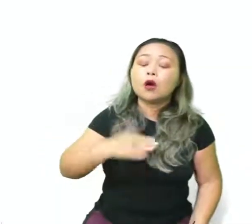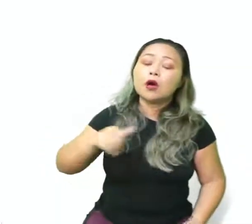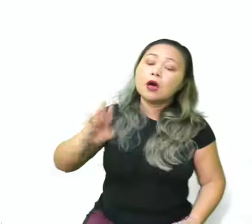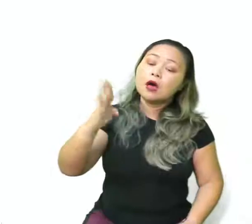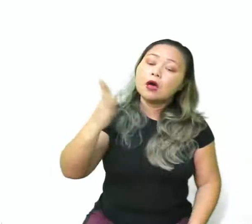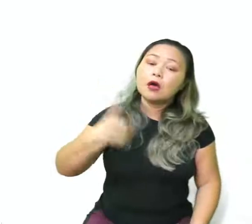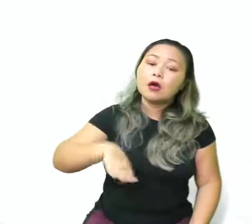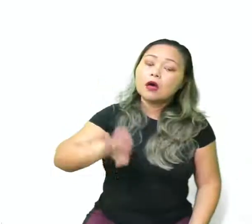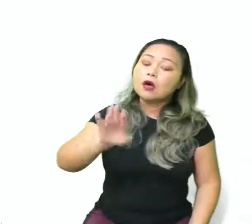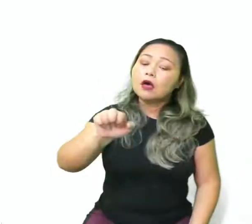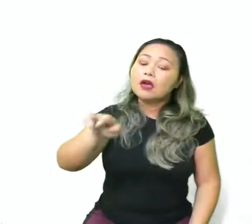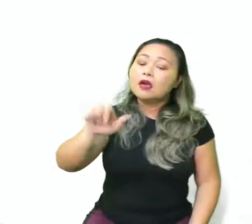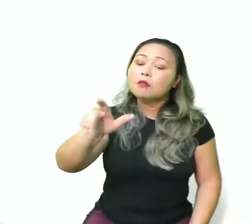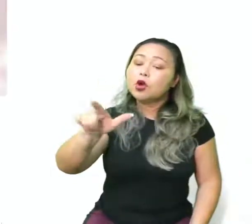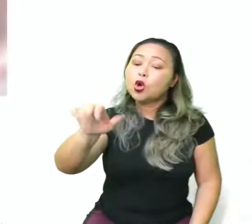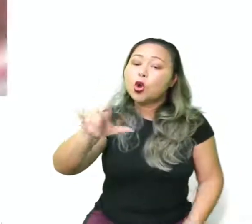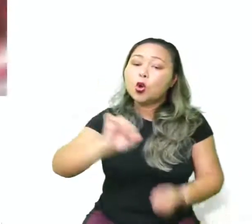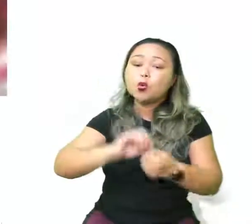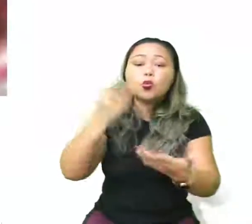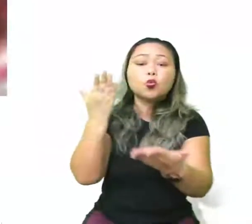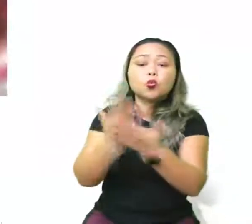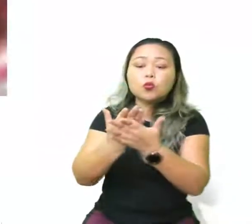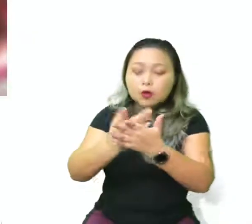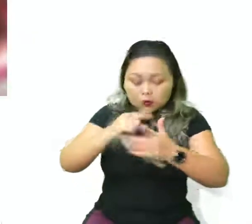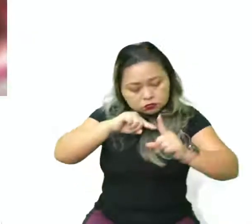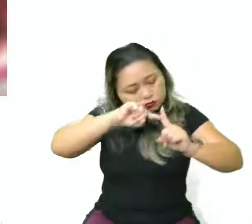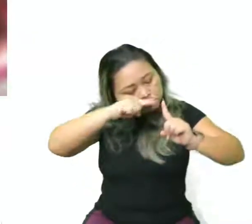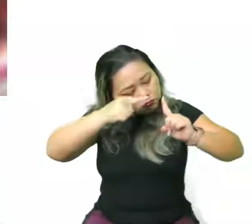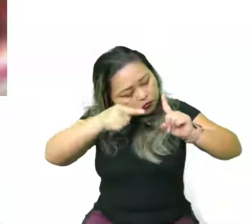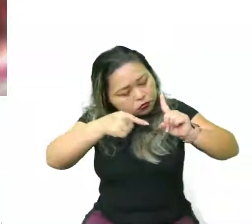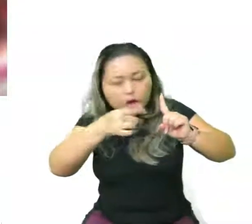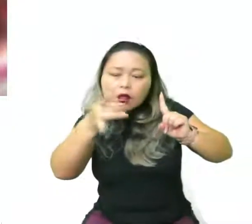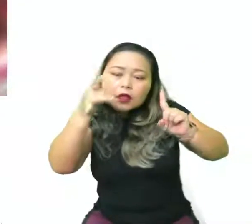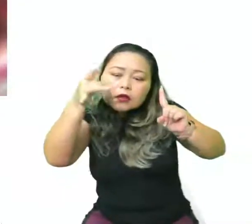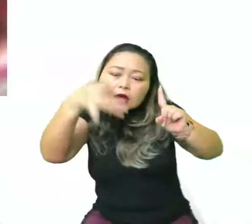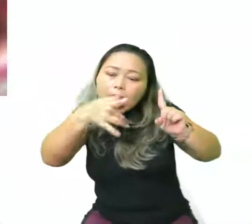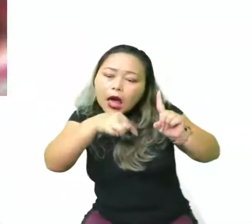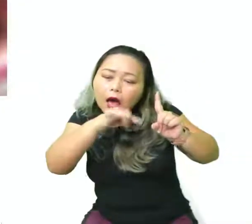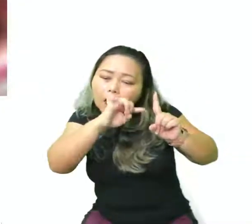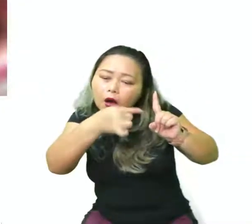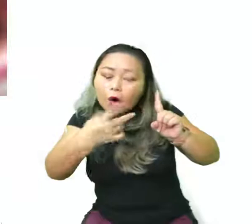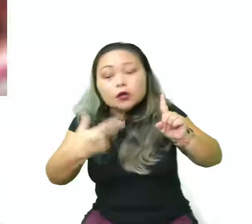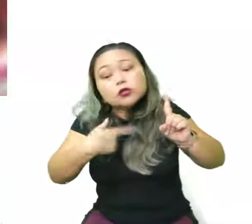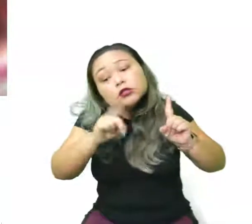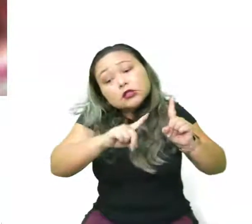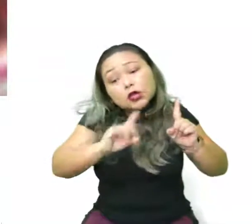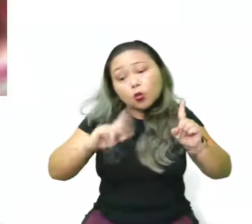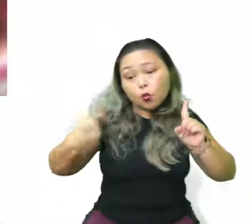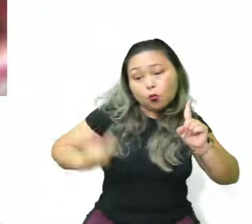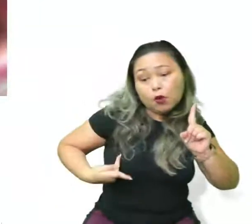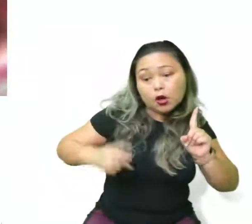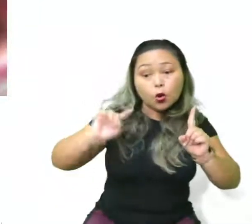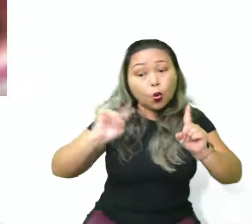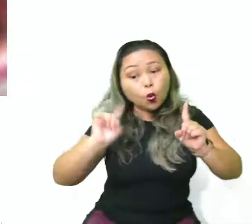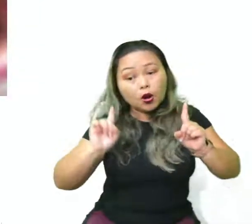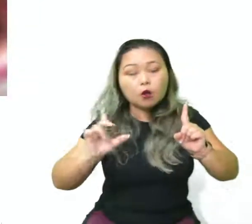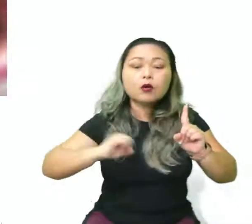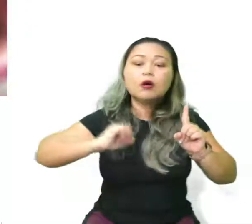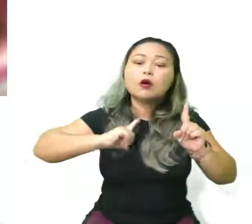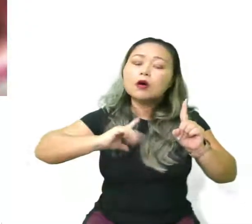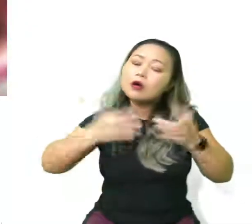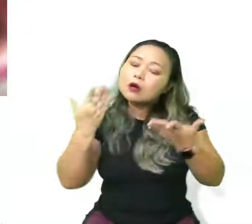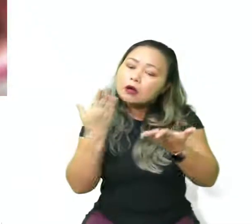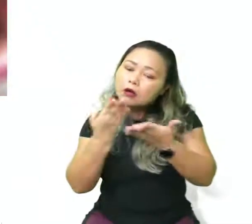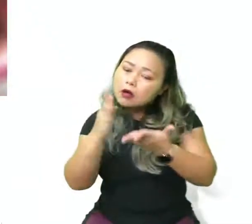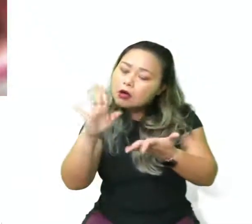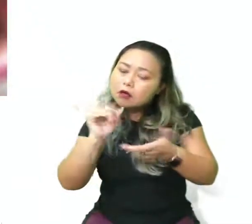biologia é a embriologia, onde você tem um estudo do embrião, tá? Seja ele humano ou não. Então, a embriologia, ela